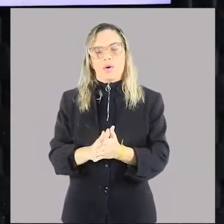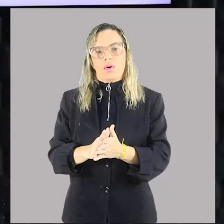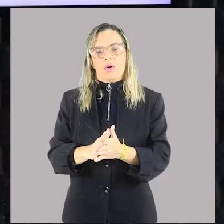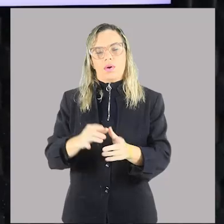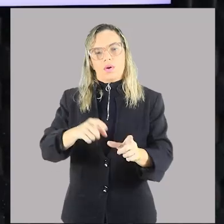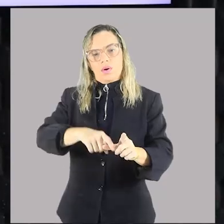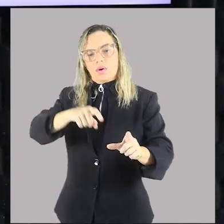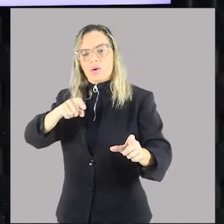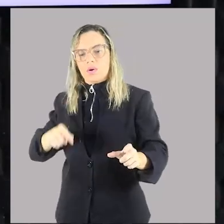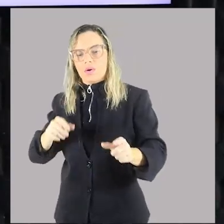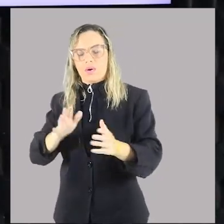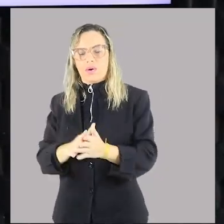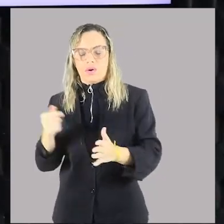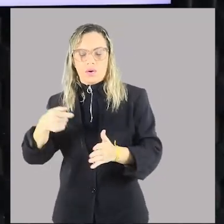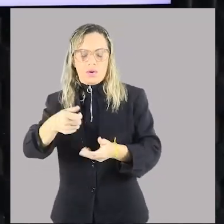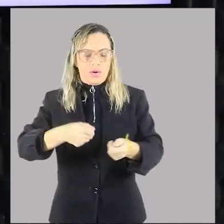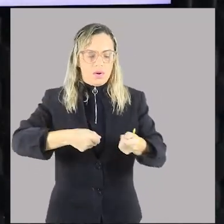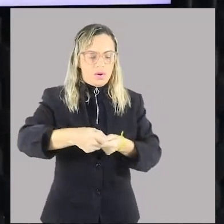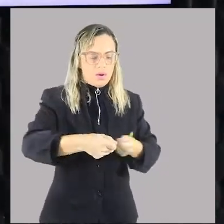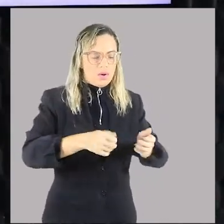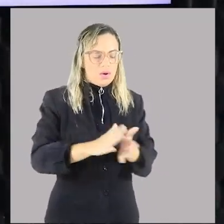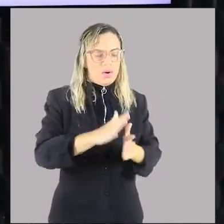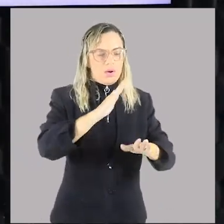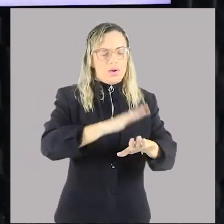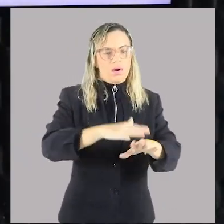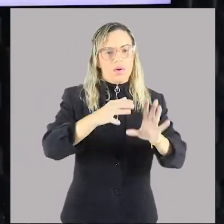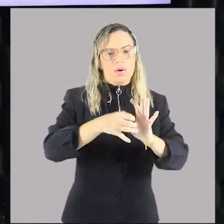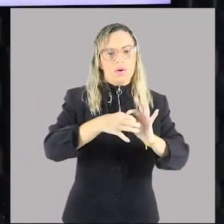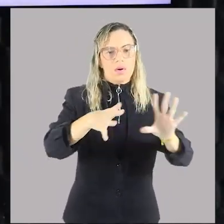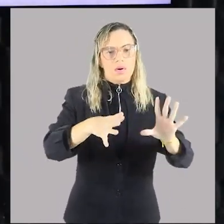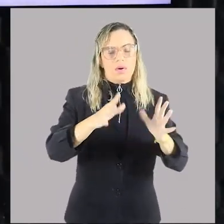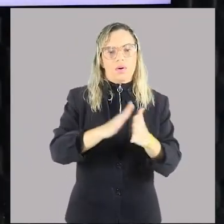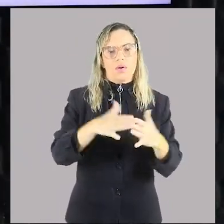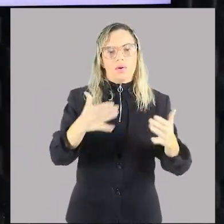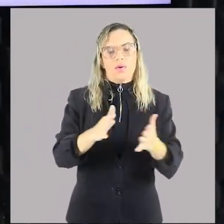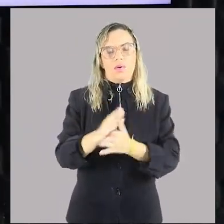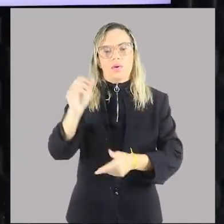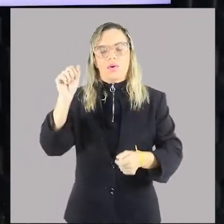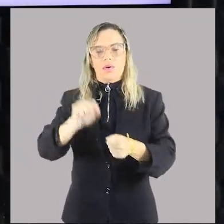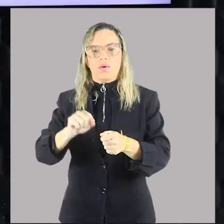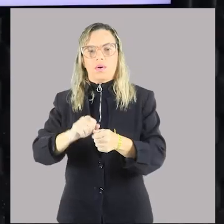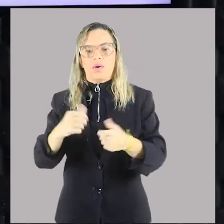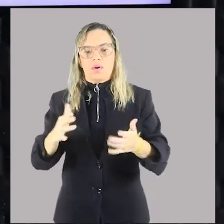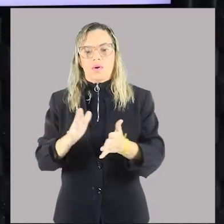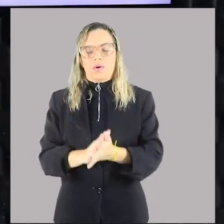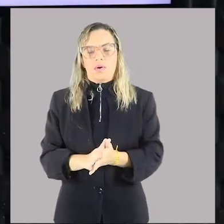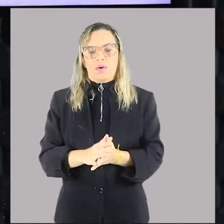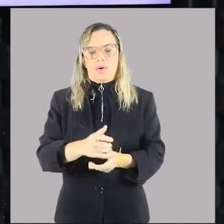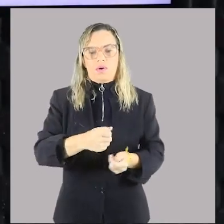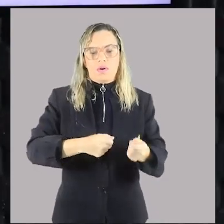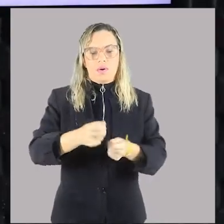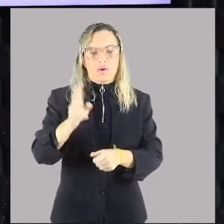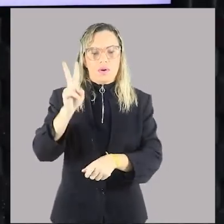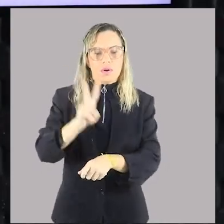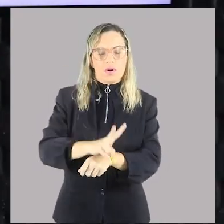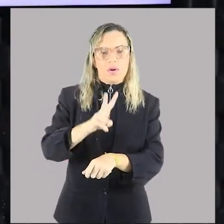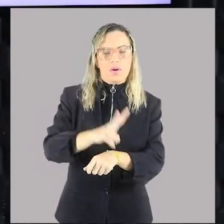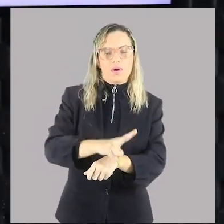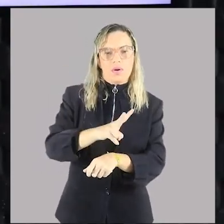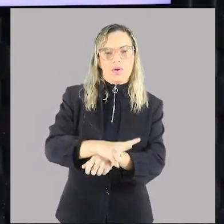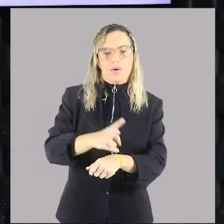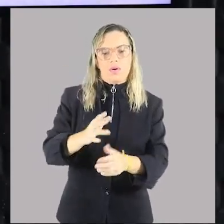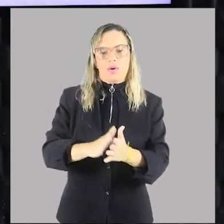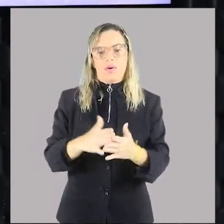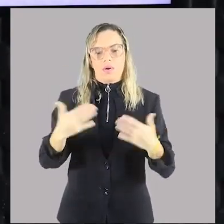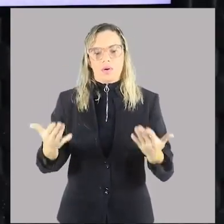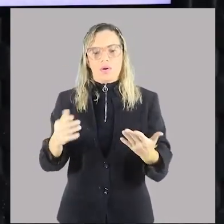controla diretamente um órgão autônomo e assim, exercendo esse controle hierárquico, faz a